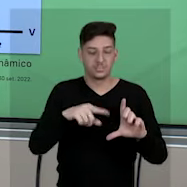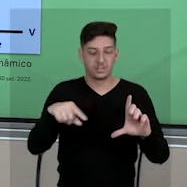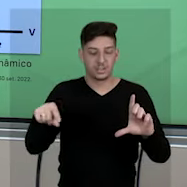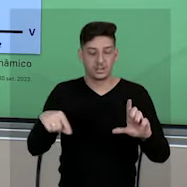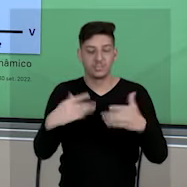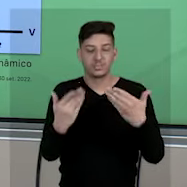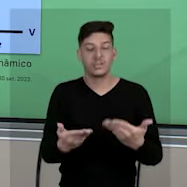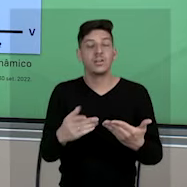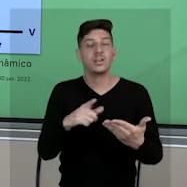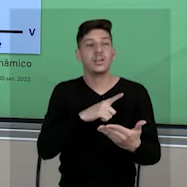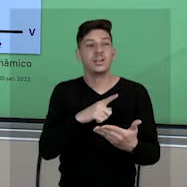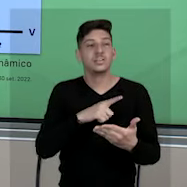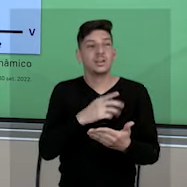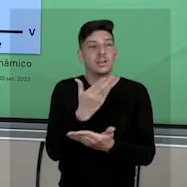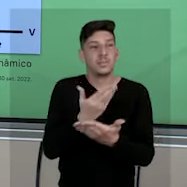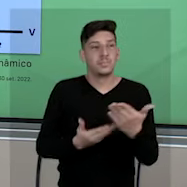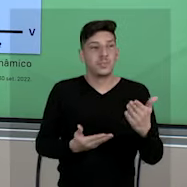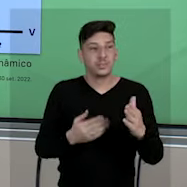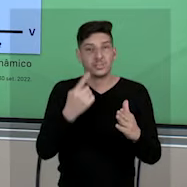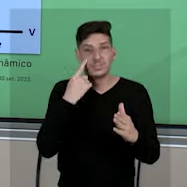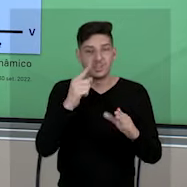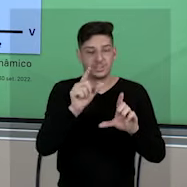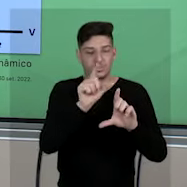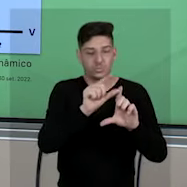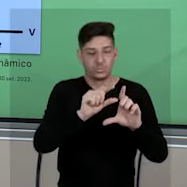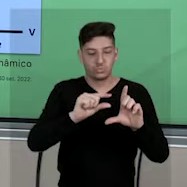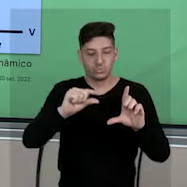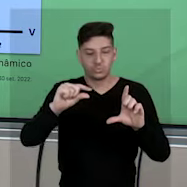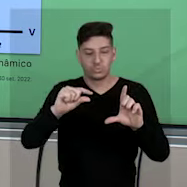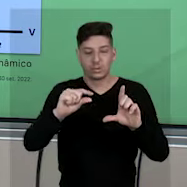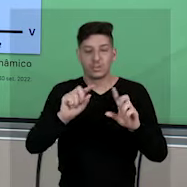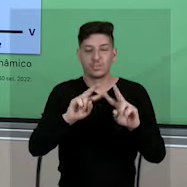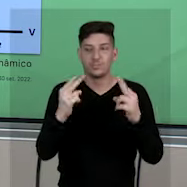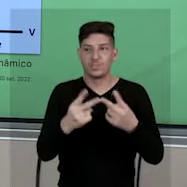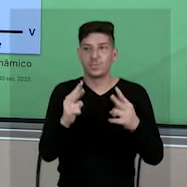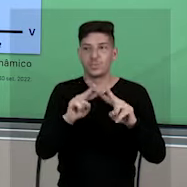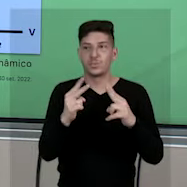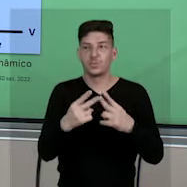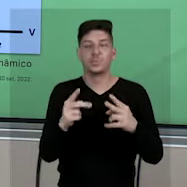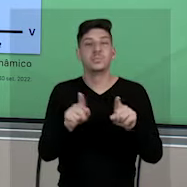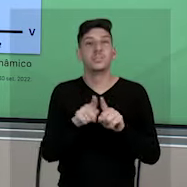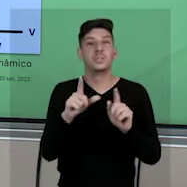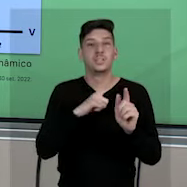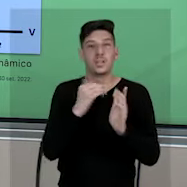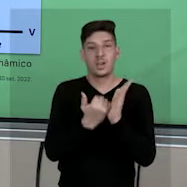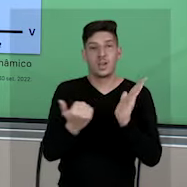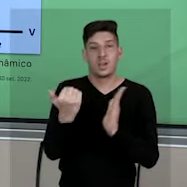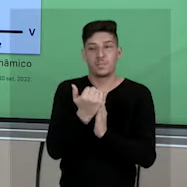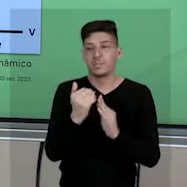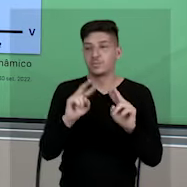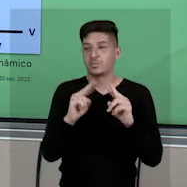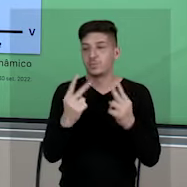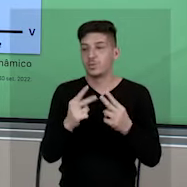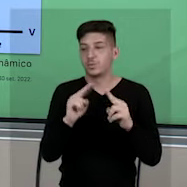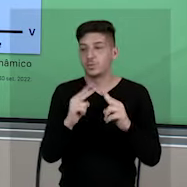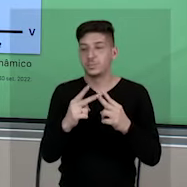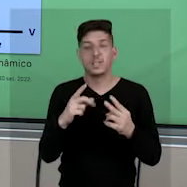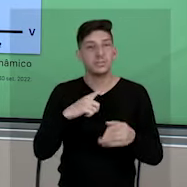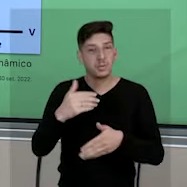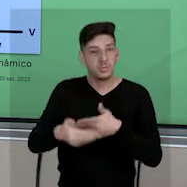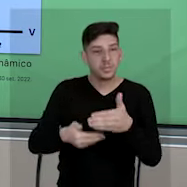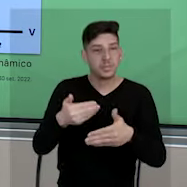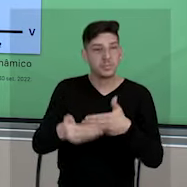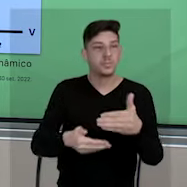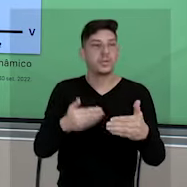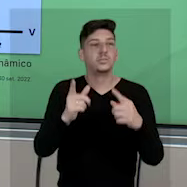Então, existe uma perda de volume, existe um aumento de volume, existe todo o ciclo aqui, ó,